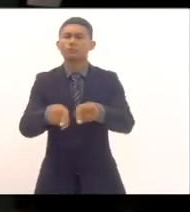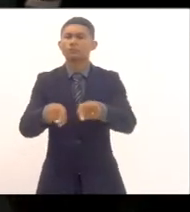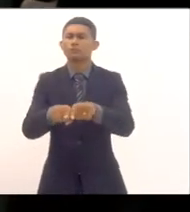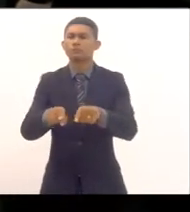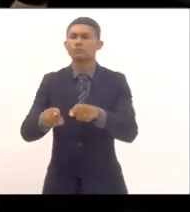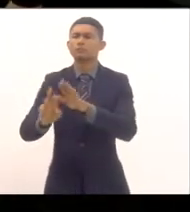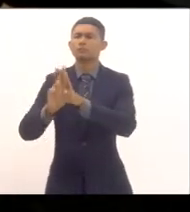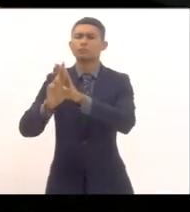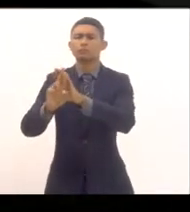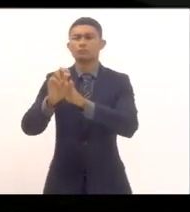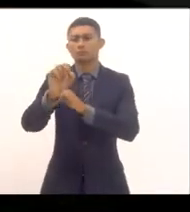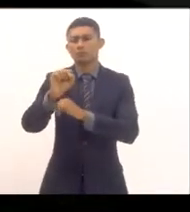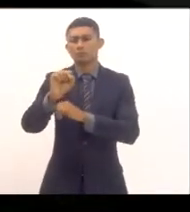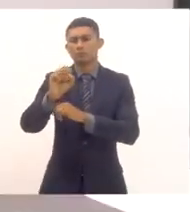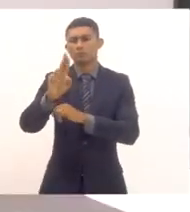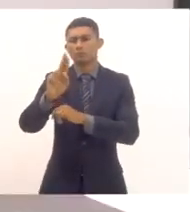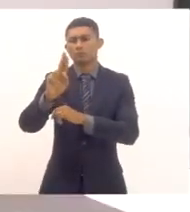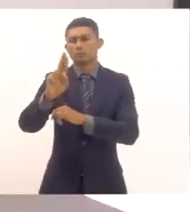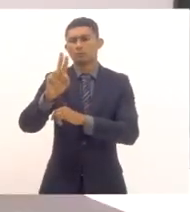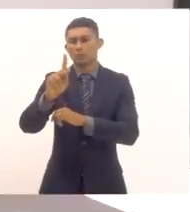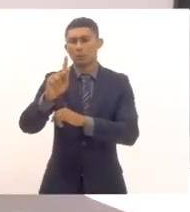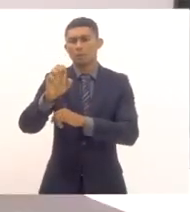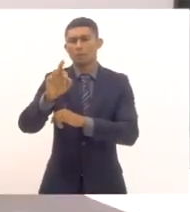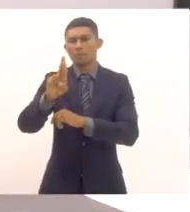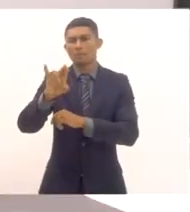então Antônio Carlos está presente em